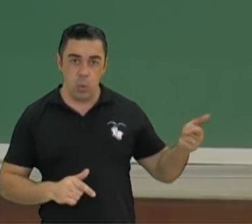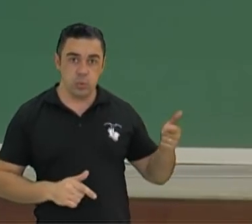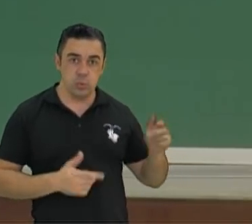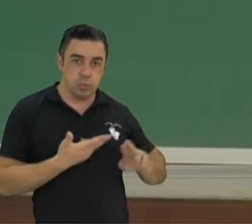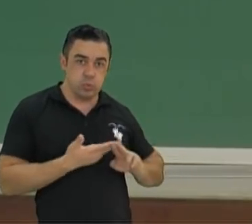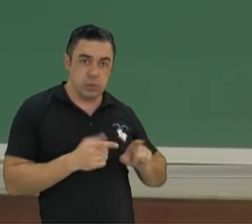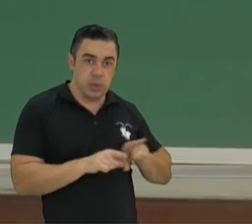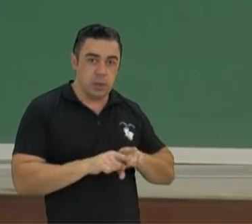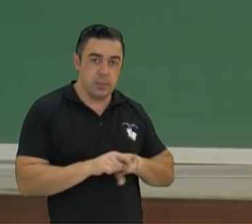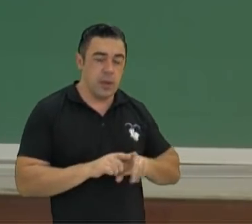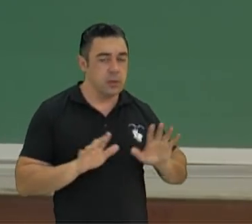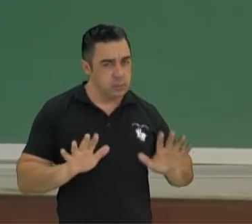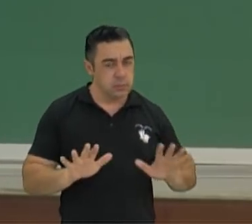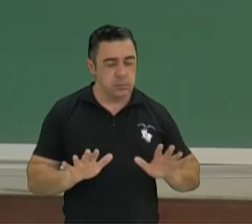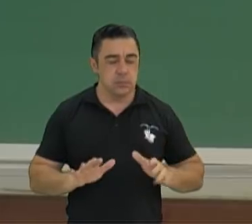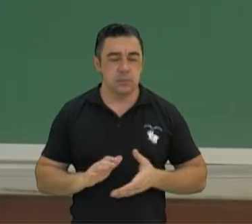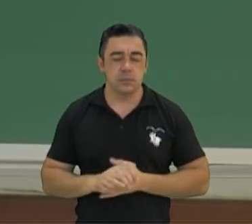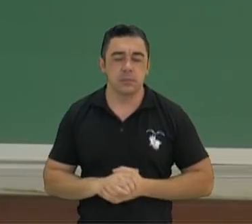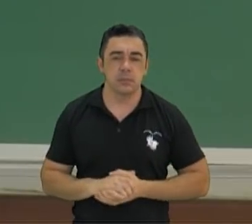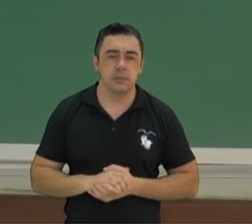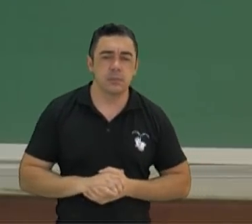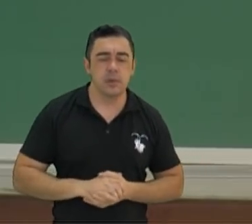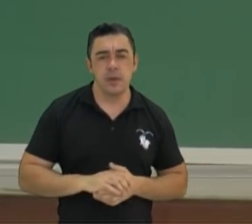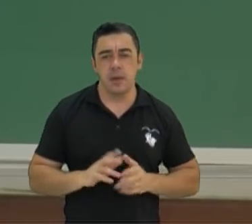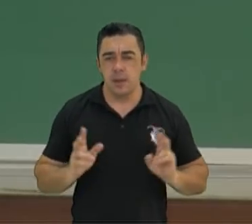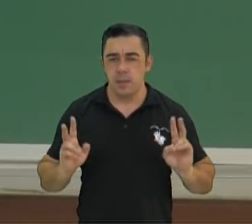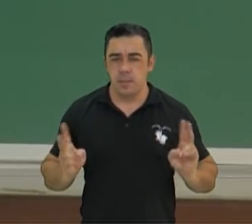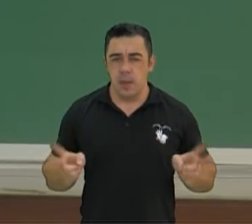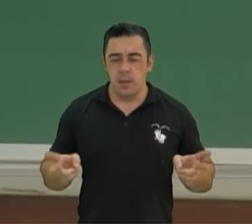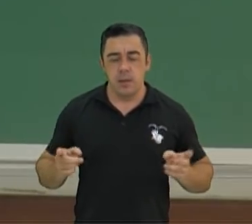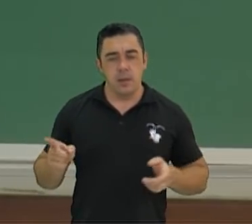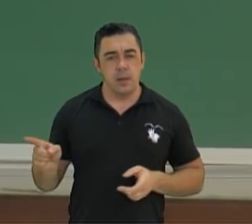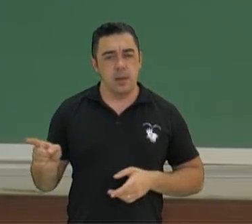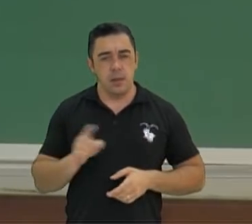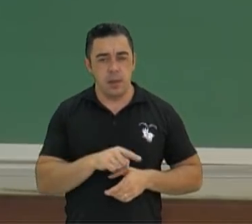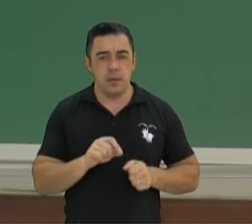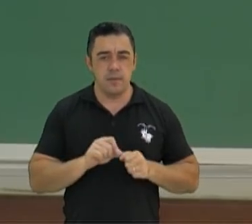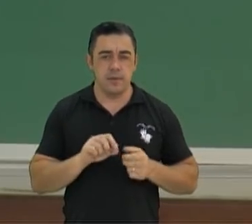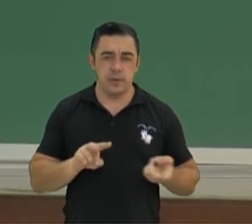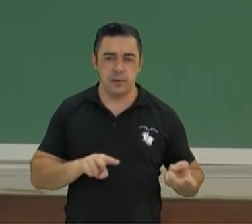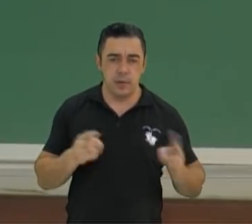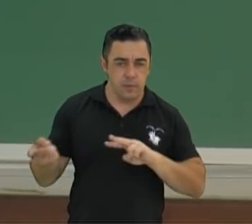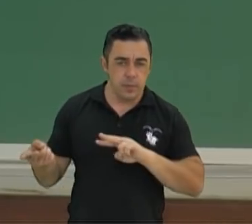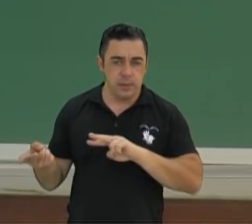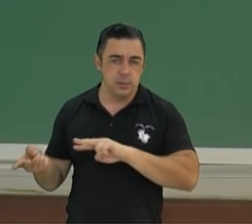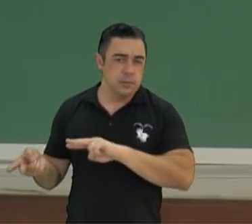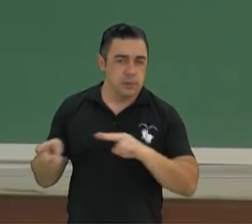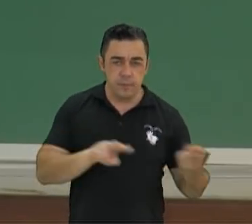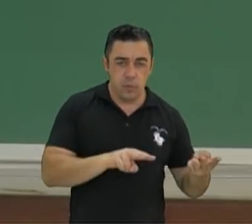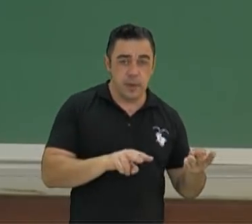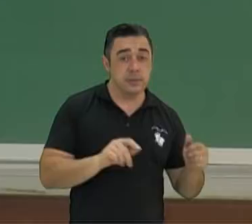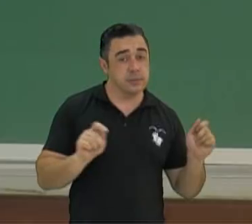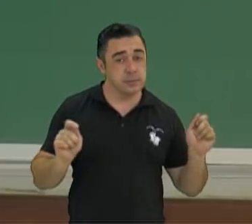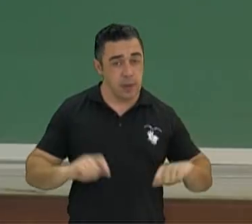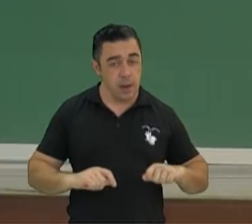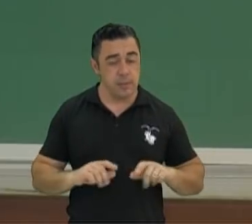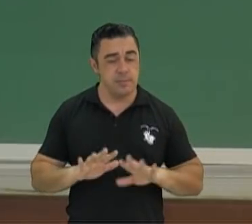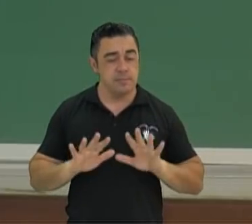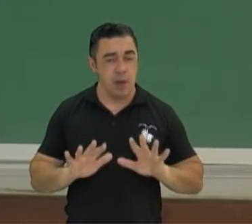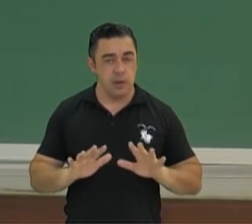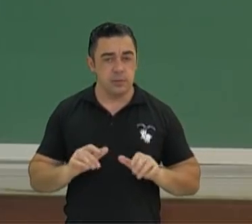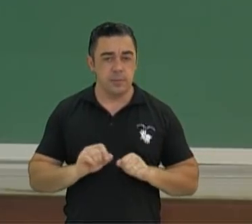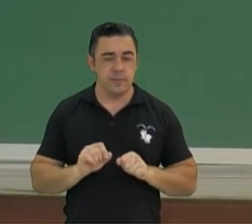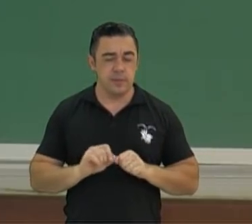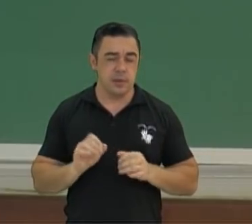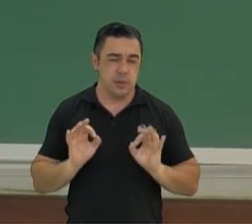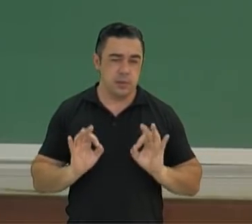não utilizamos. Utiliza sim. A mesma forma de transformação e de calcular para um, a gente faz para o outro, mas é que para trabalhar com números